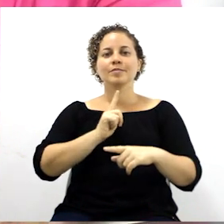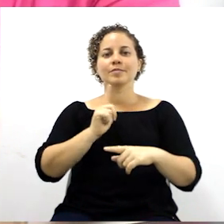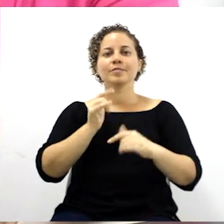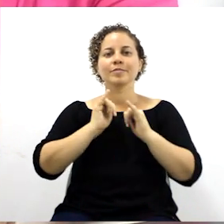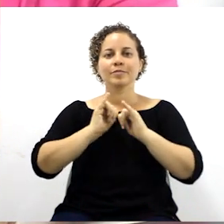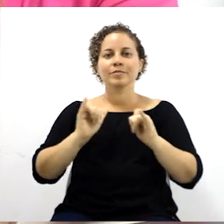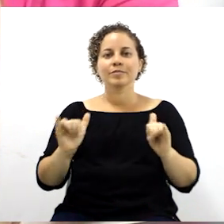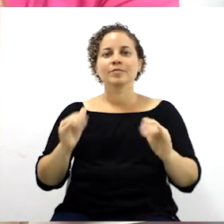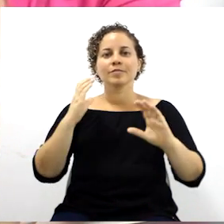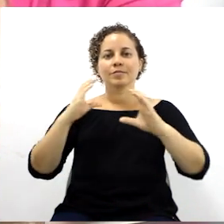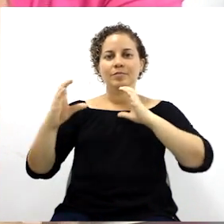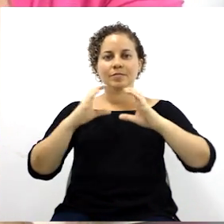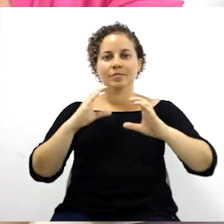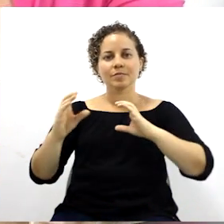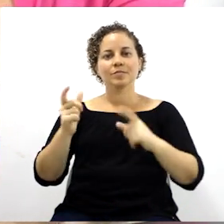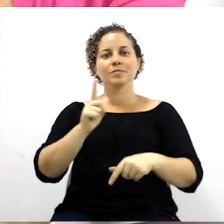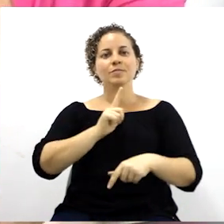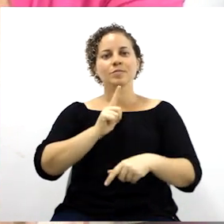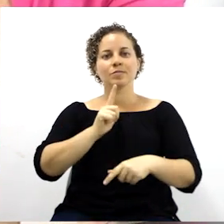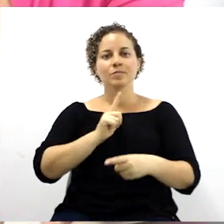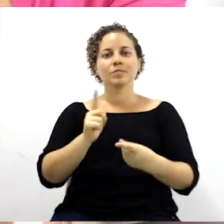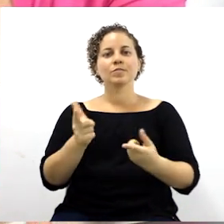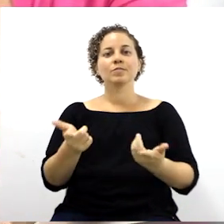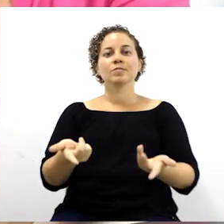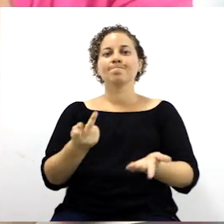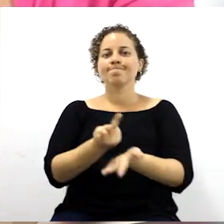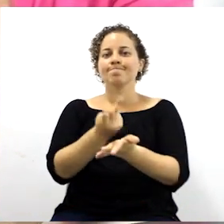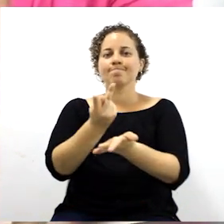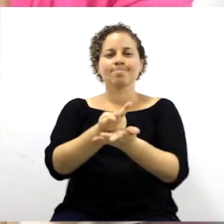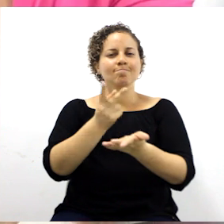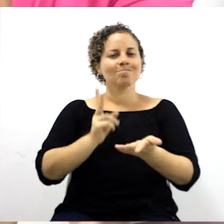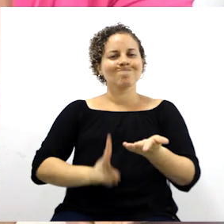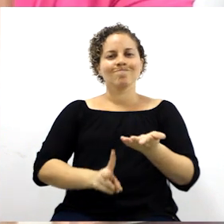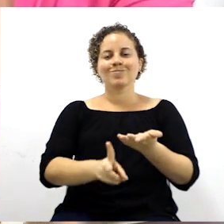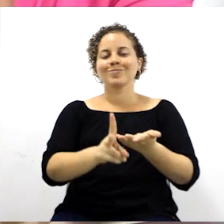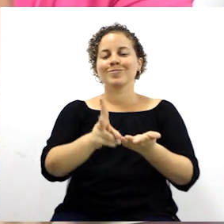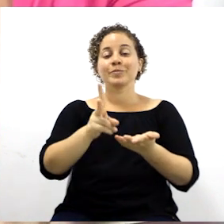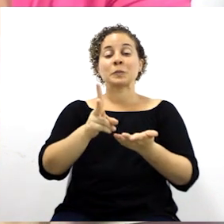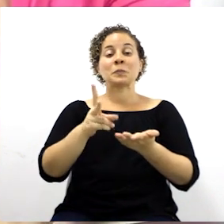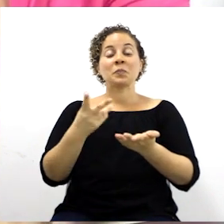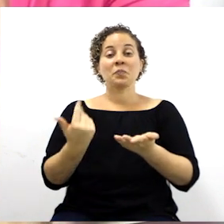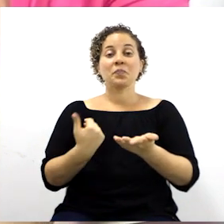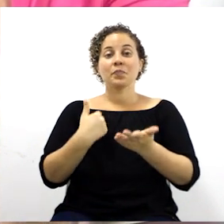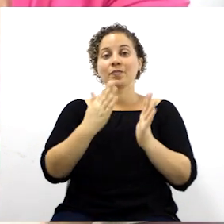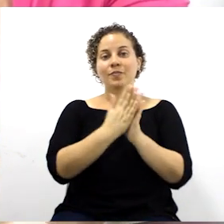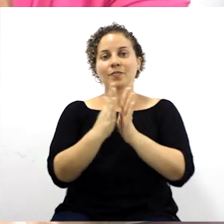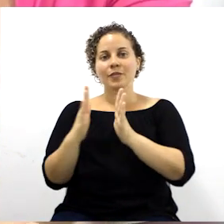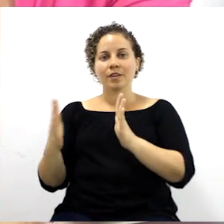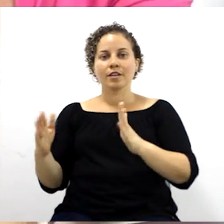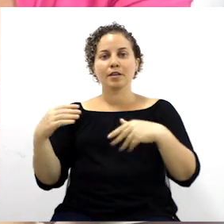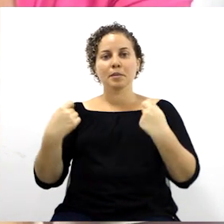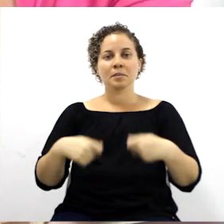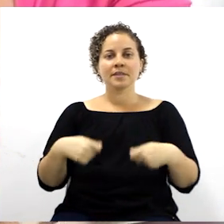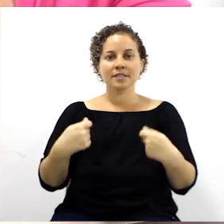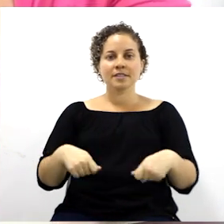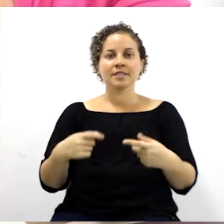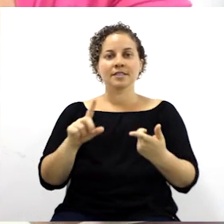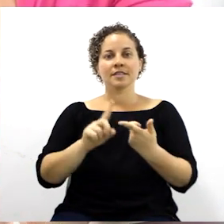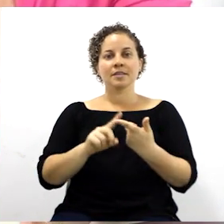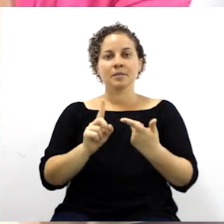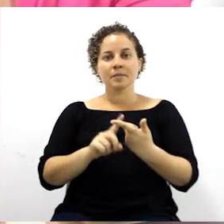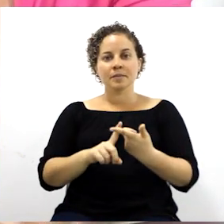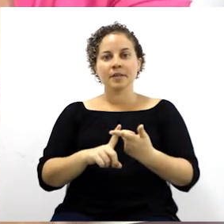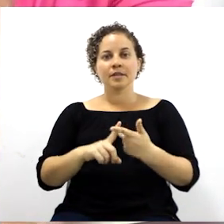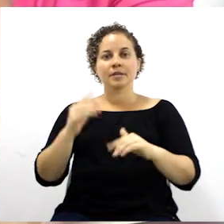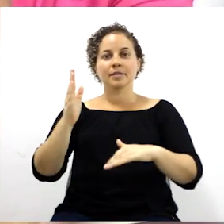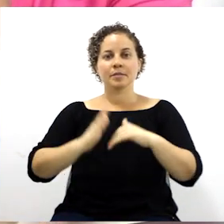de informação e comunicação que surgem a cada momento, cada vez mais as bibliotecas precisam